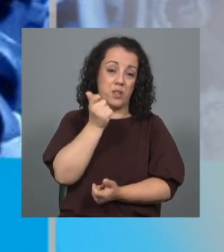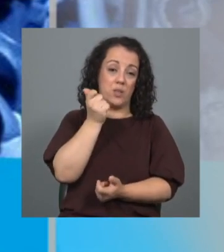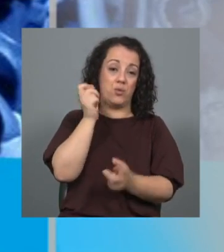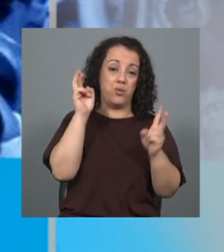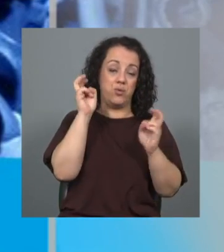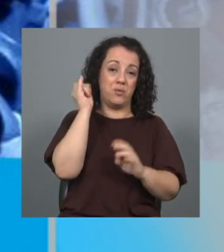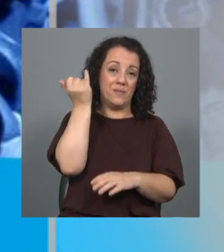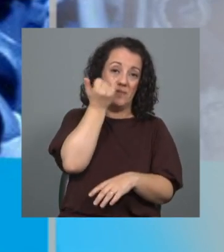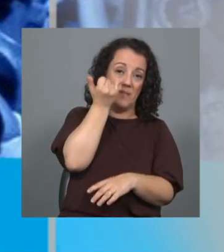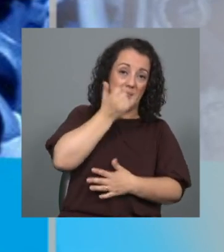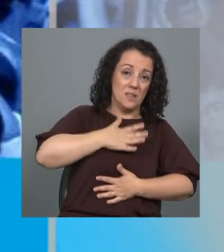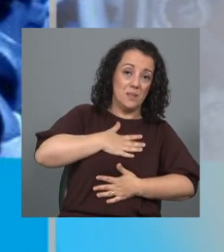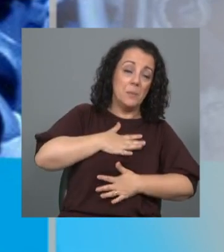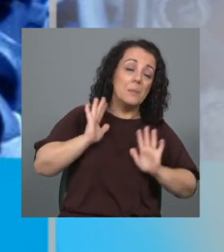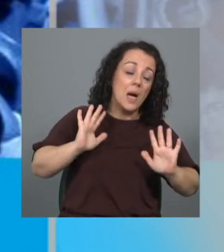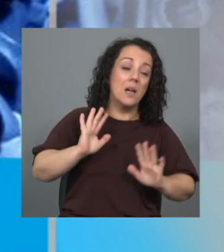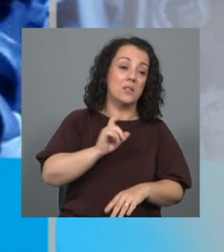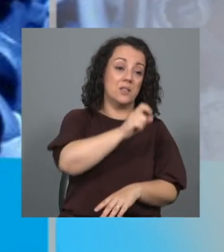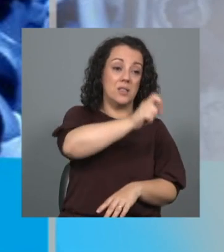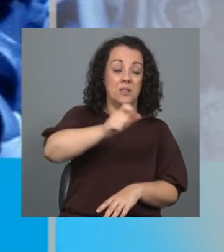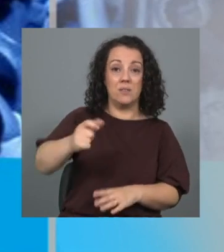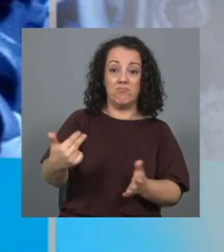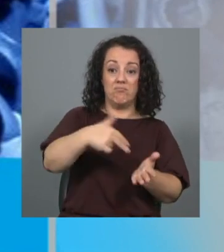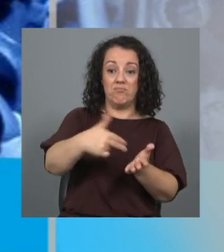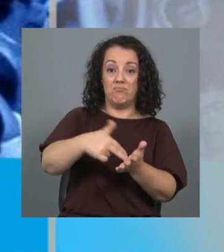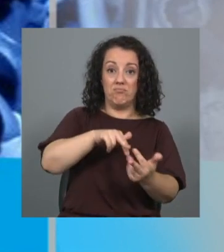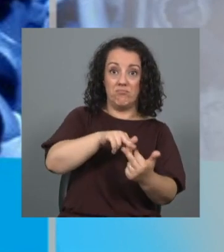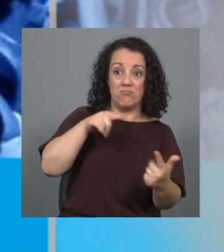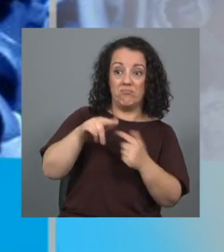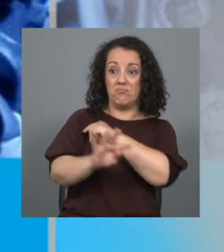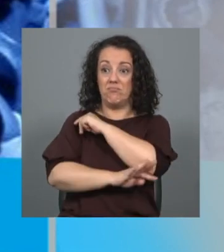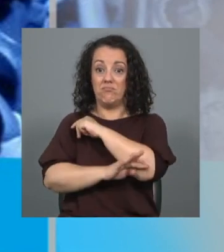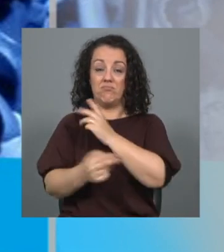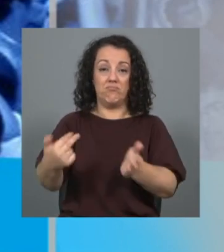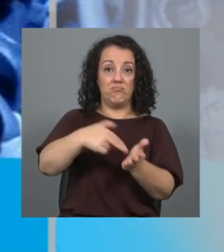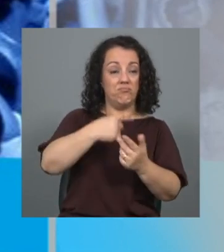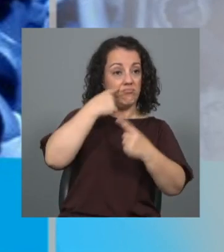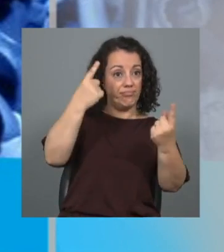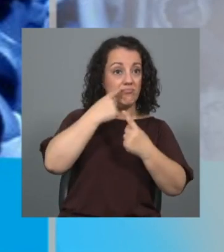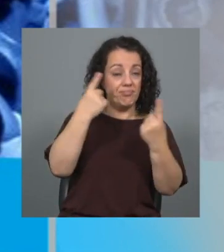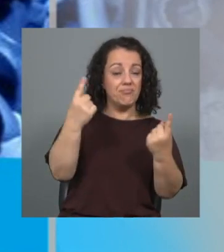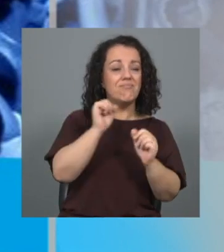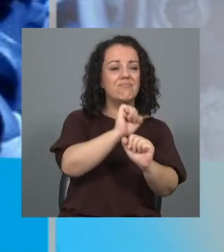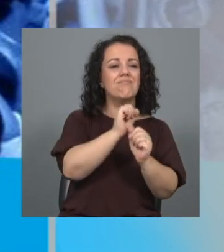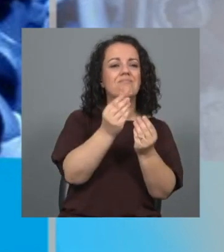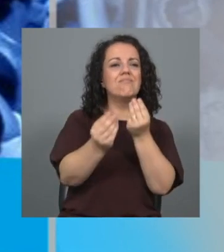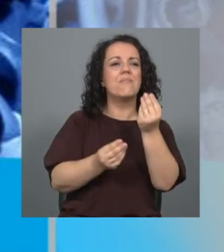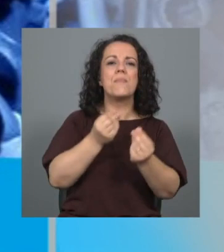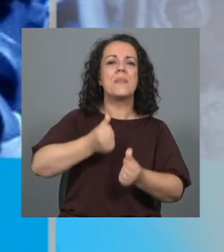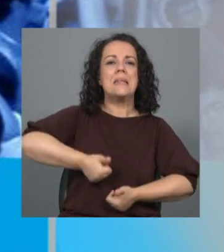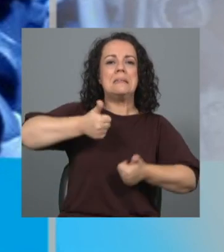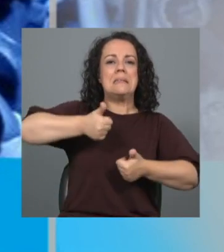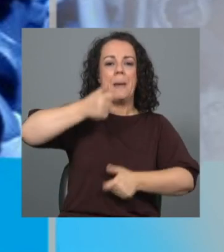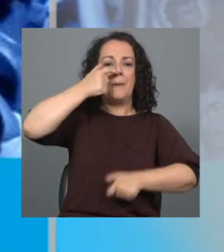que as intervenções dos autarcas têm sido mais a olhar para a sua população que